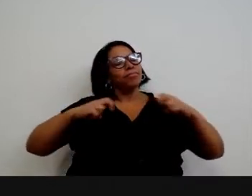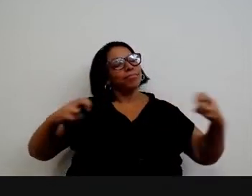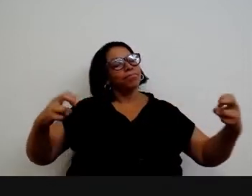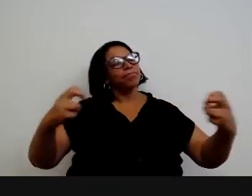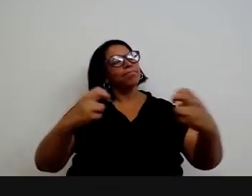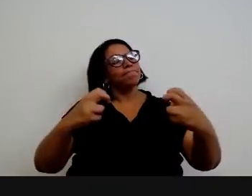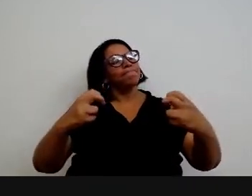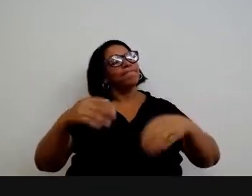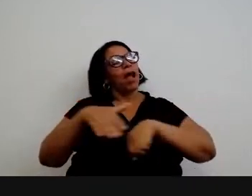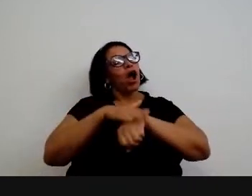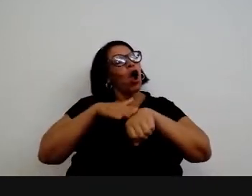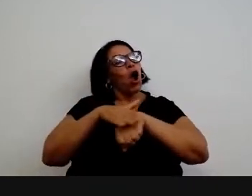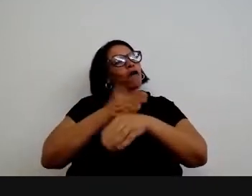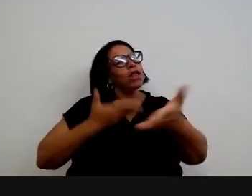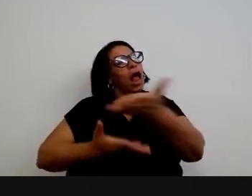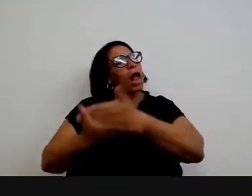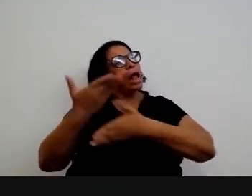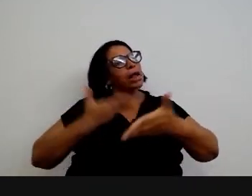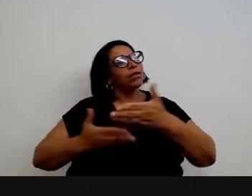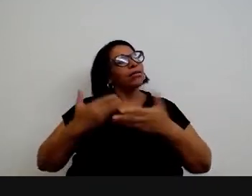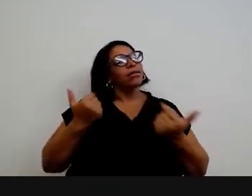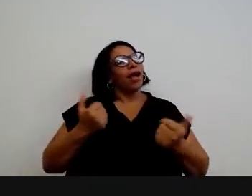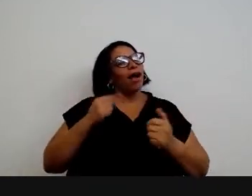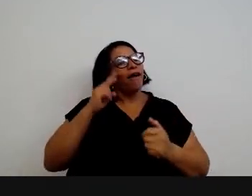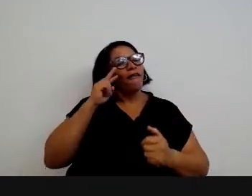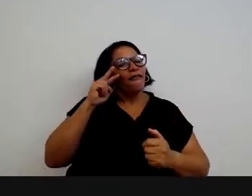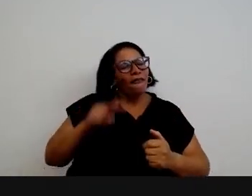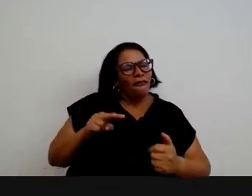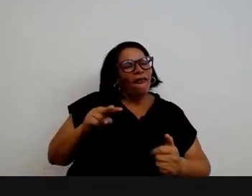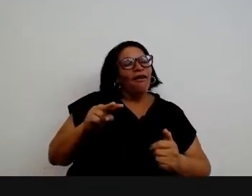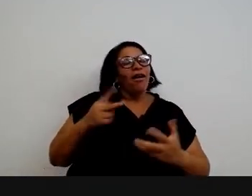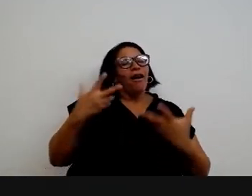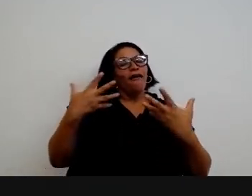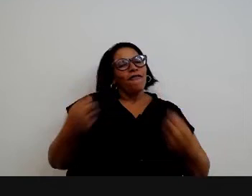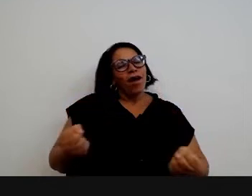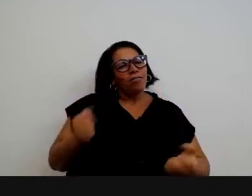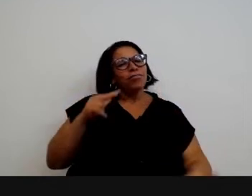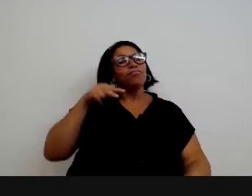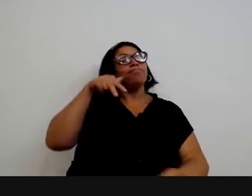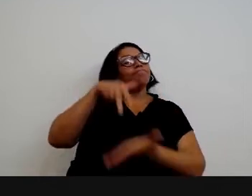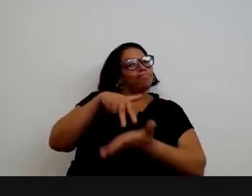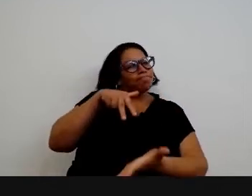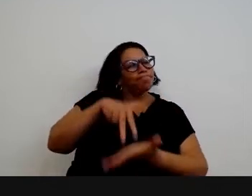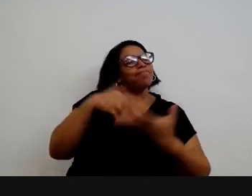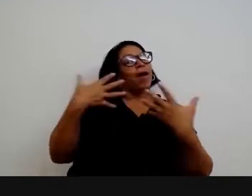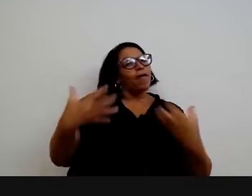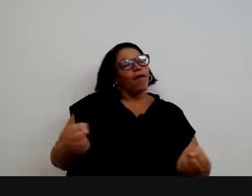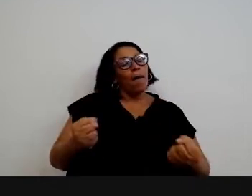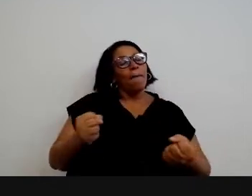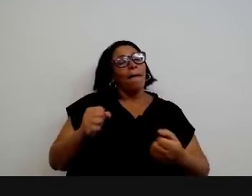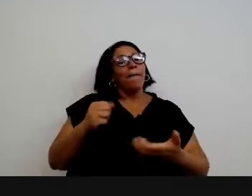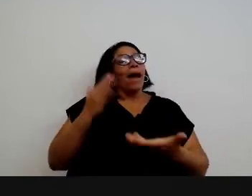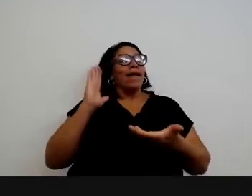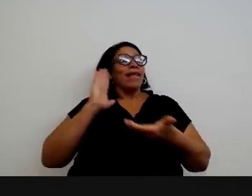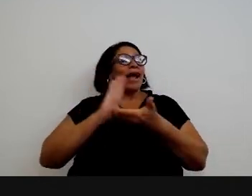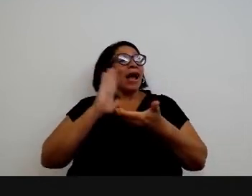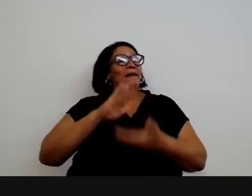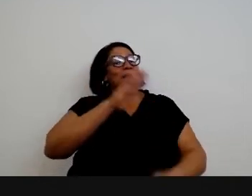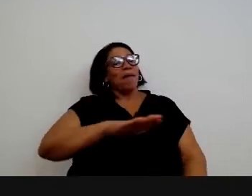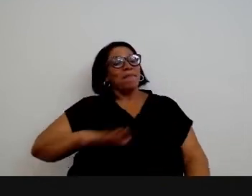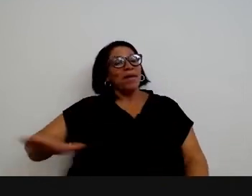voz importa, que a Ruth trouxe para a gente, a voz, né? Vamos dar voz. E o Câmara Mirim me